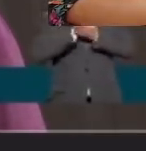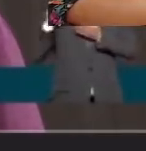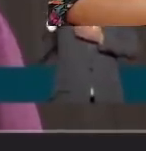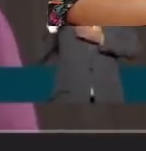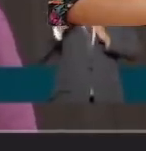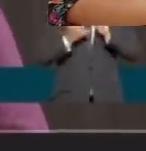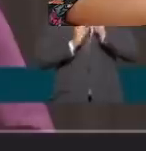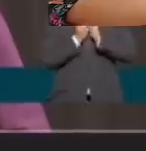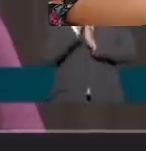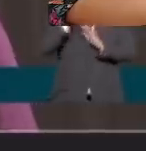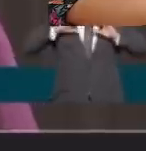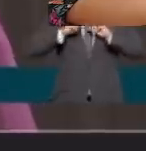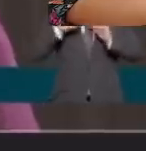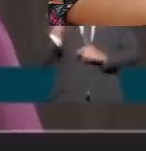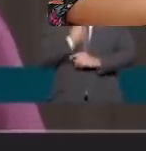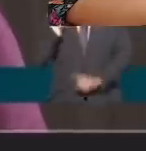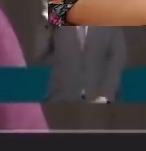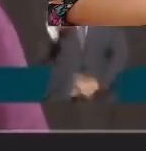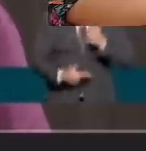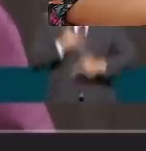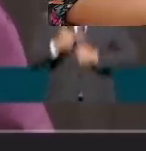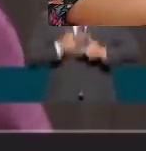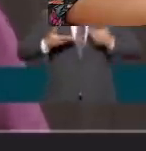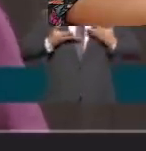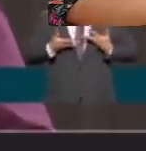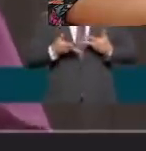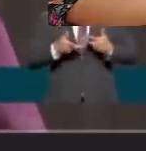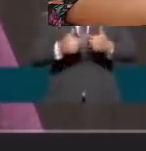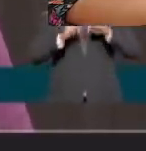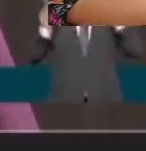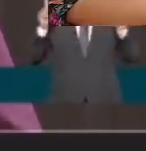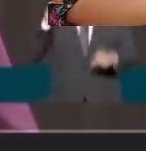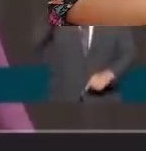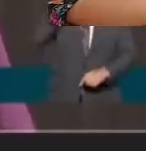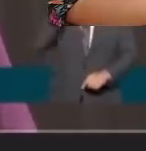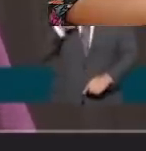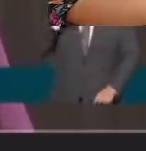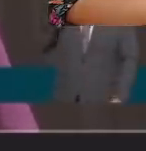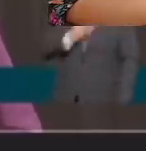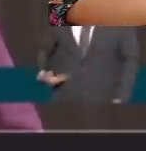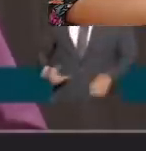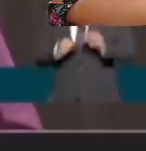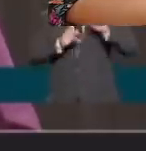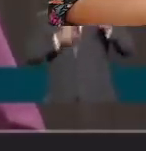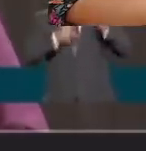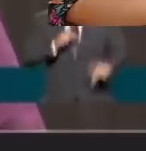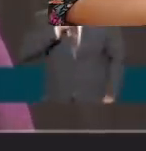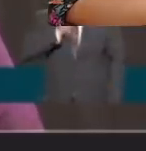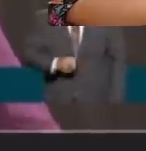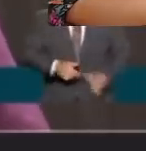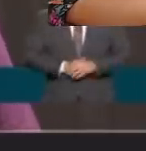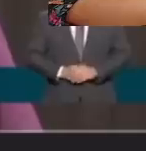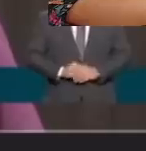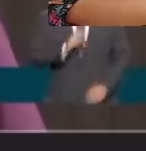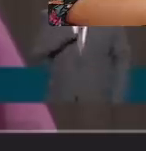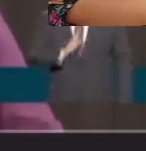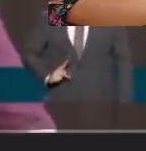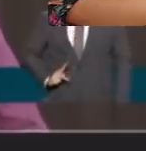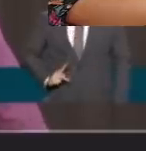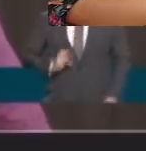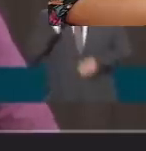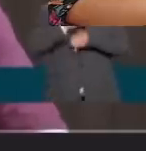Então fizemos coisas fantásticas ao longo desses dias que dificilmente outro governo estaria fazendo. O presidente não tem férias.